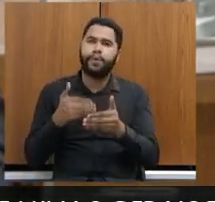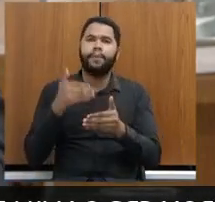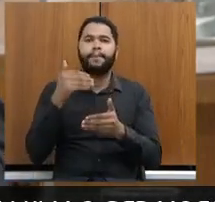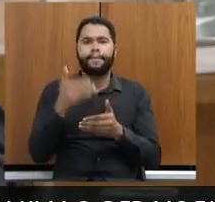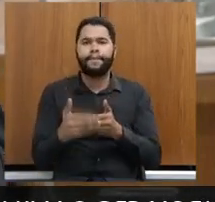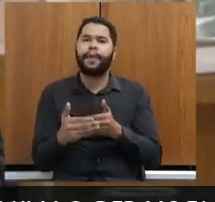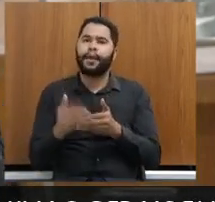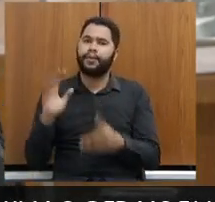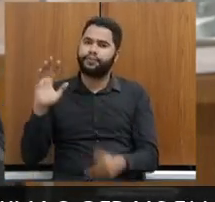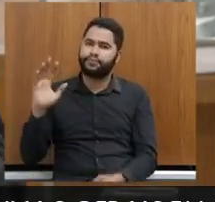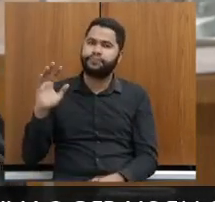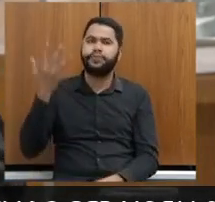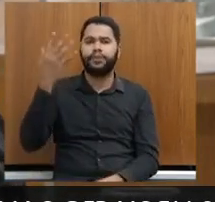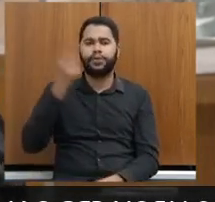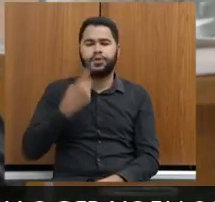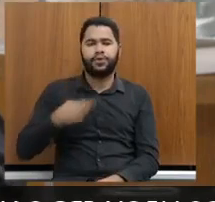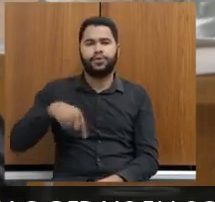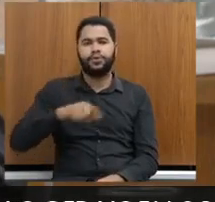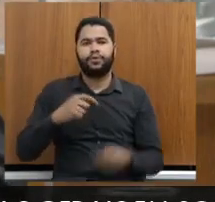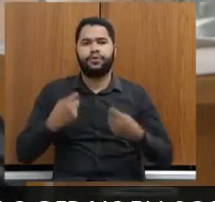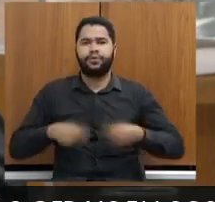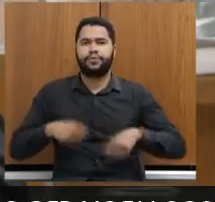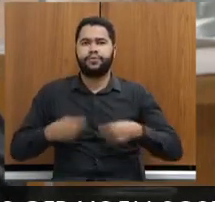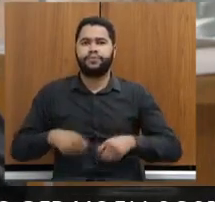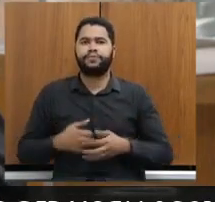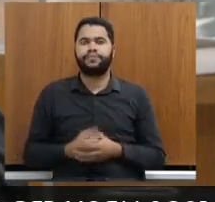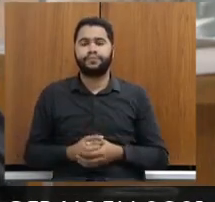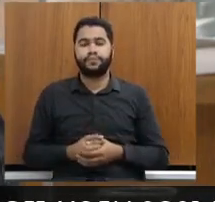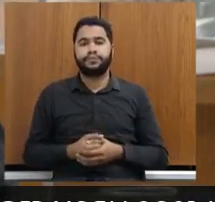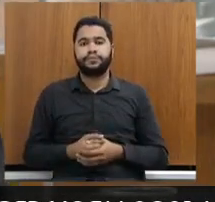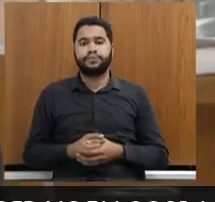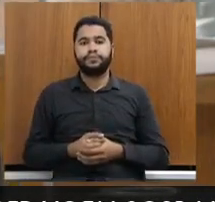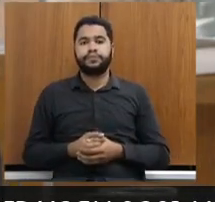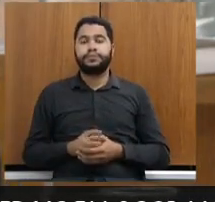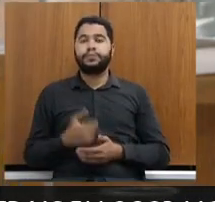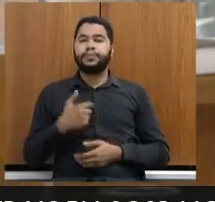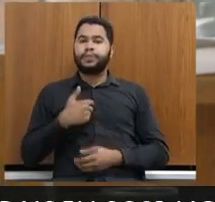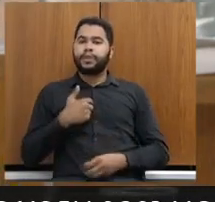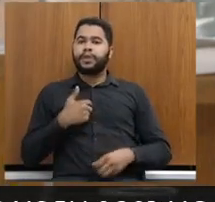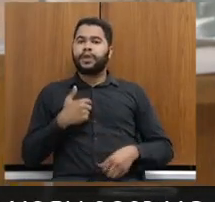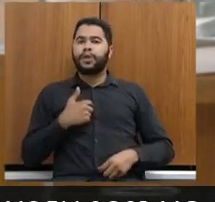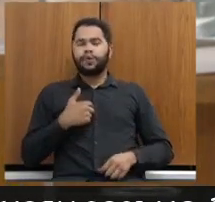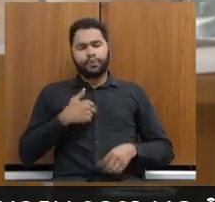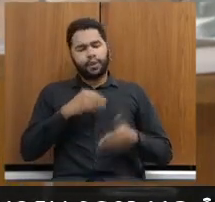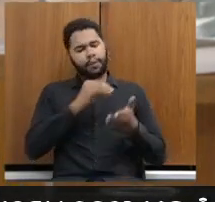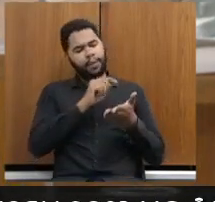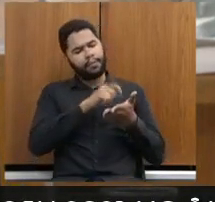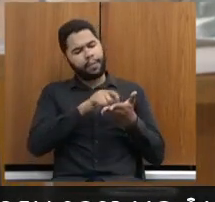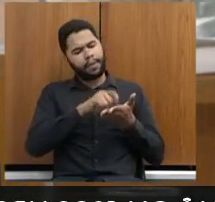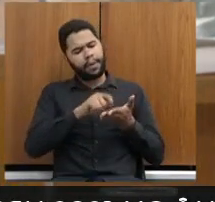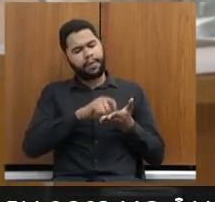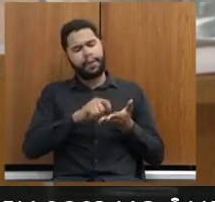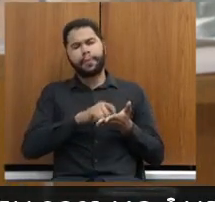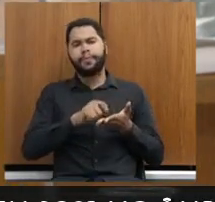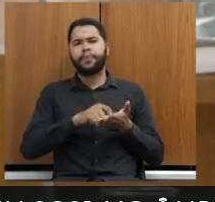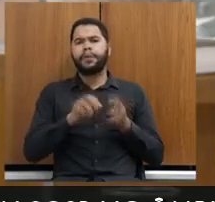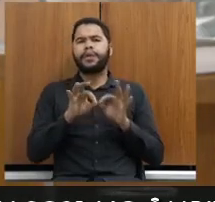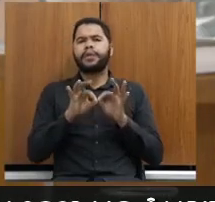realidade aquilo que nós precisamos né eu fiz aqui uma uma pequena anotação é